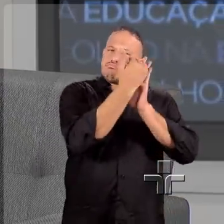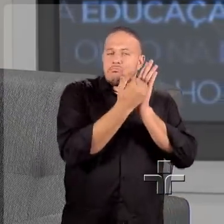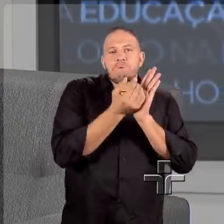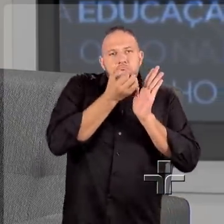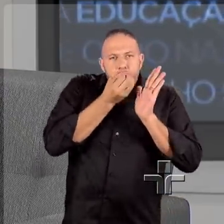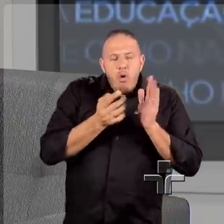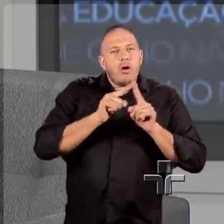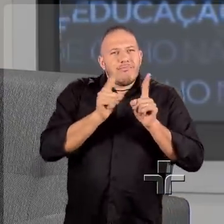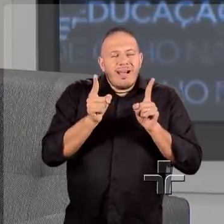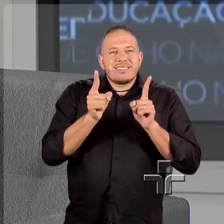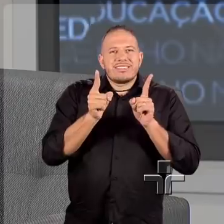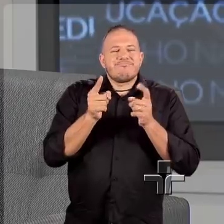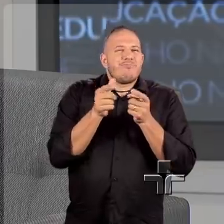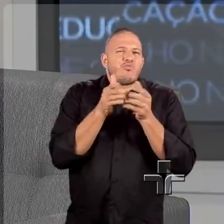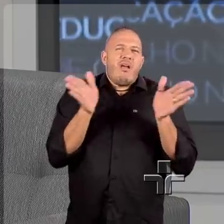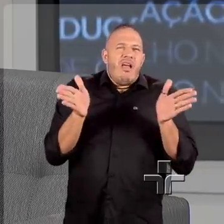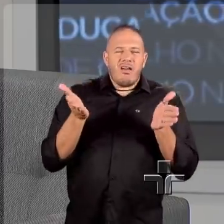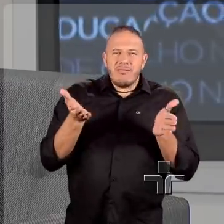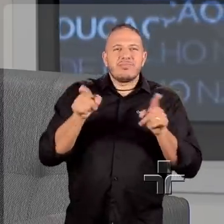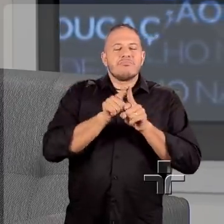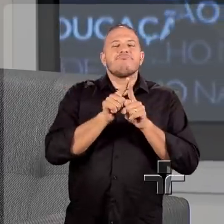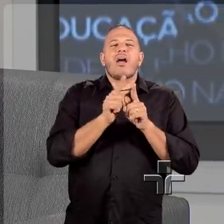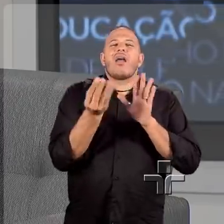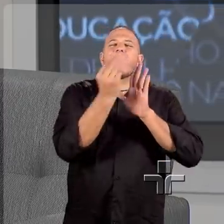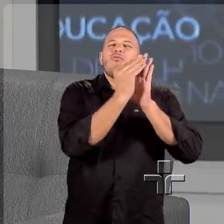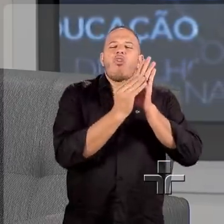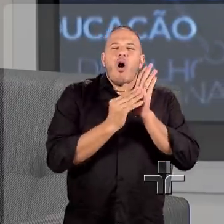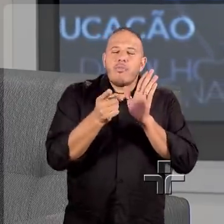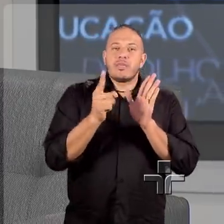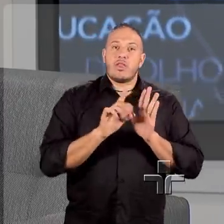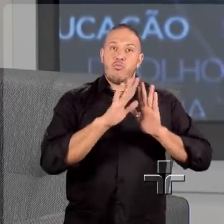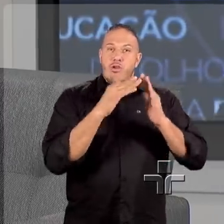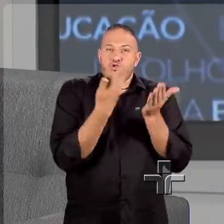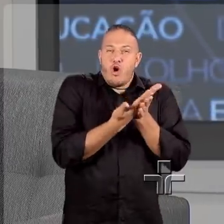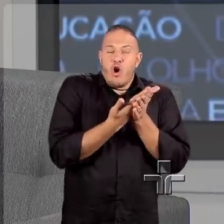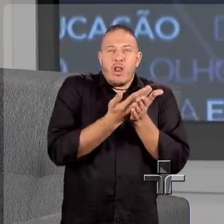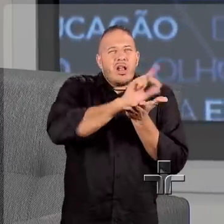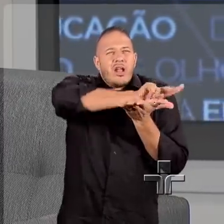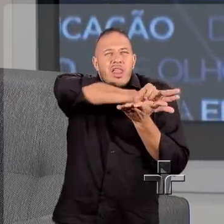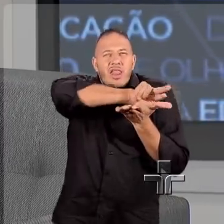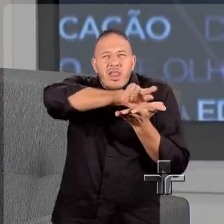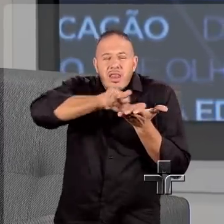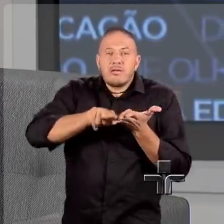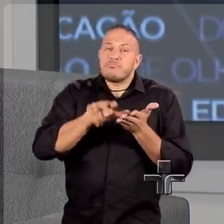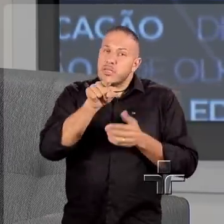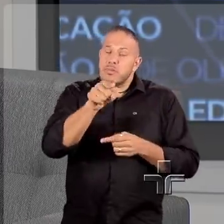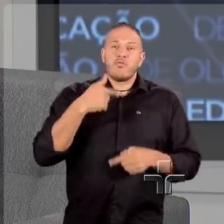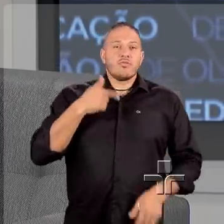mas que são amplas e que envolve você ter uma escola com muita competência para